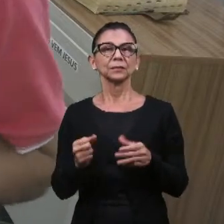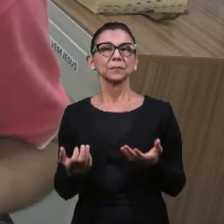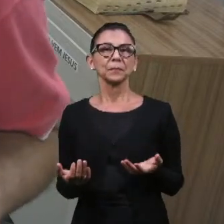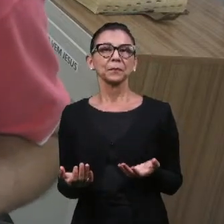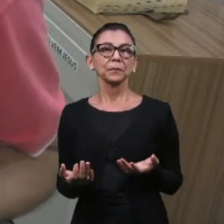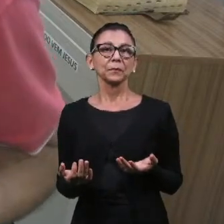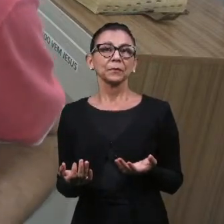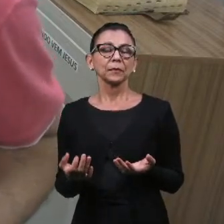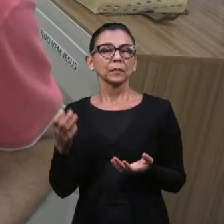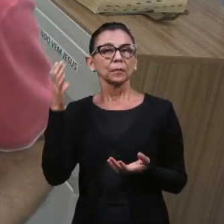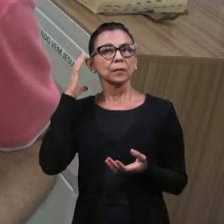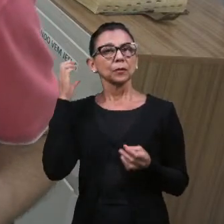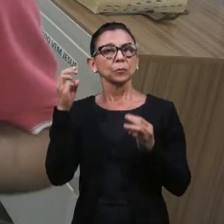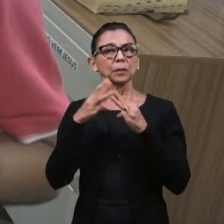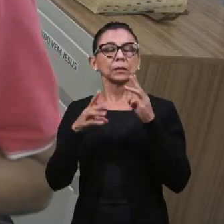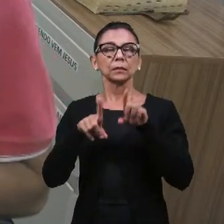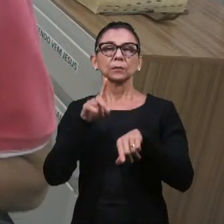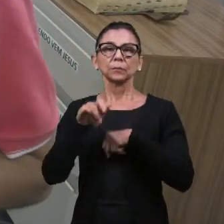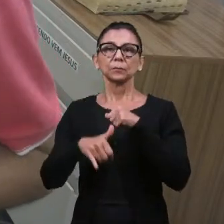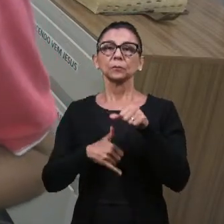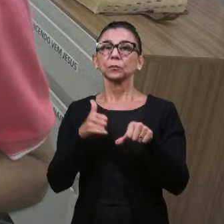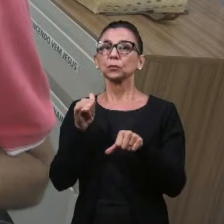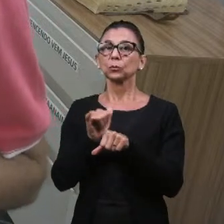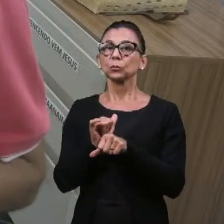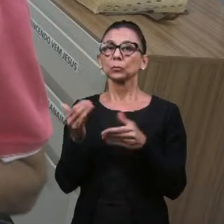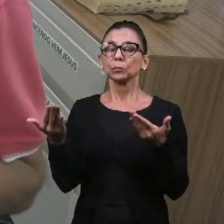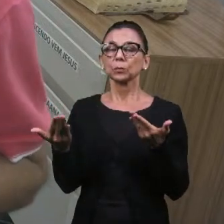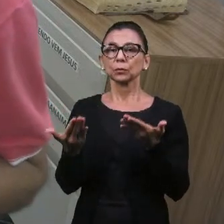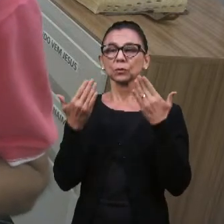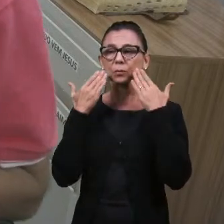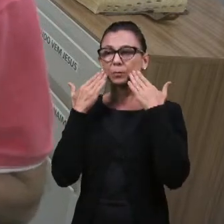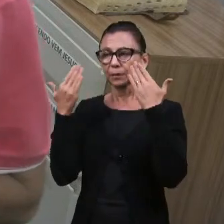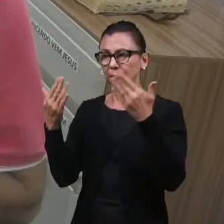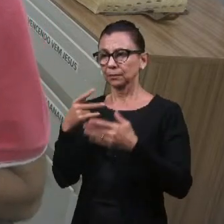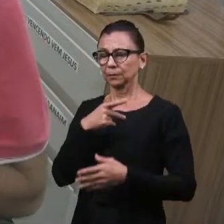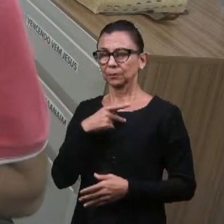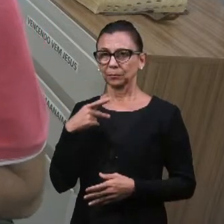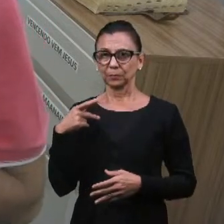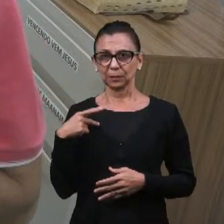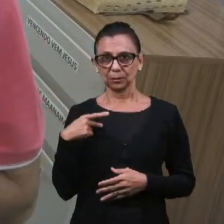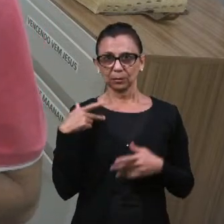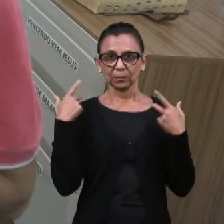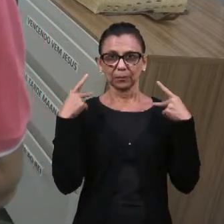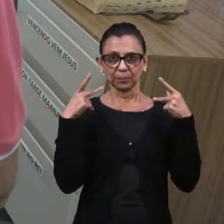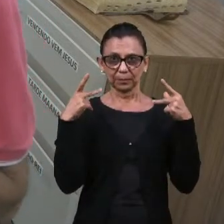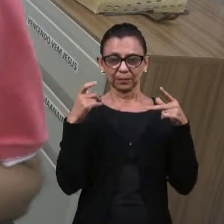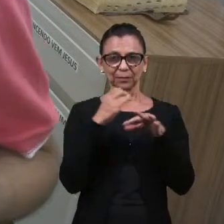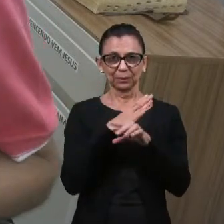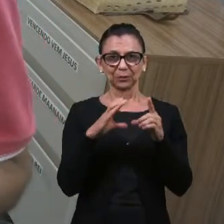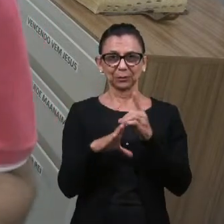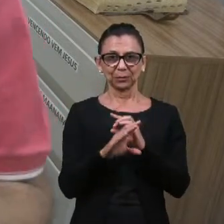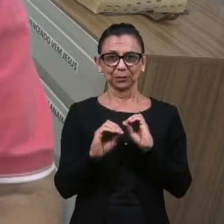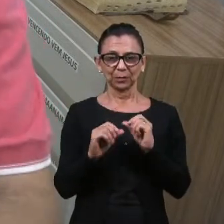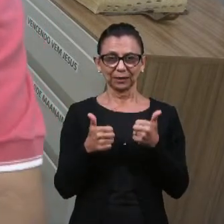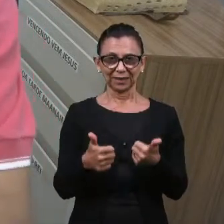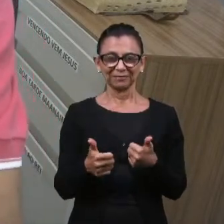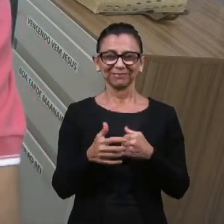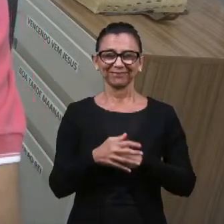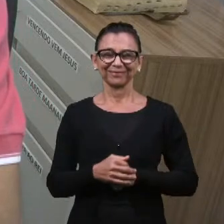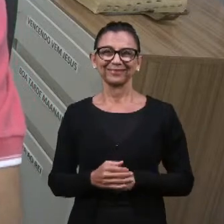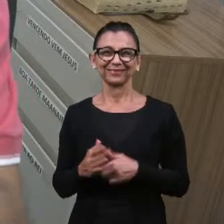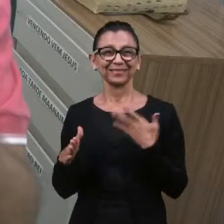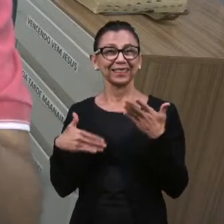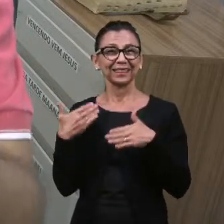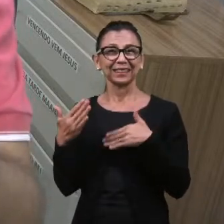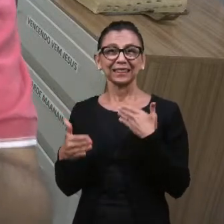com o pastor que vai estar trazendo a mensagem do culto de logo mais às 8h da noite. Tá bom? E é sempre um prazer, uma alegria